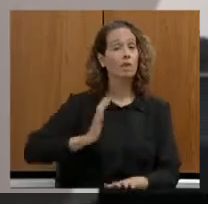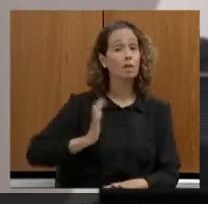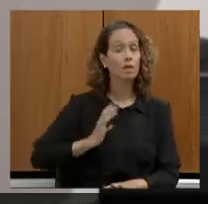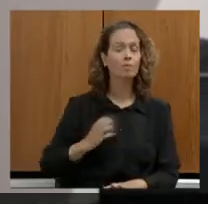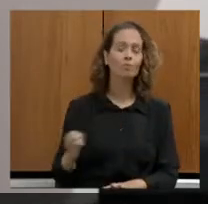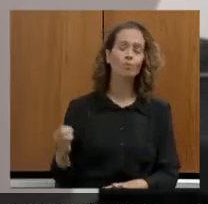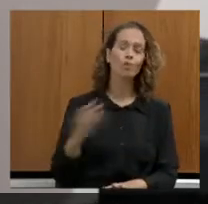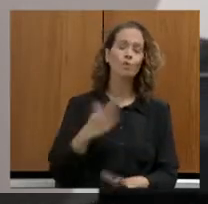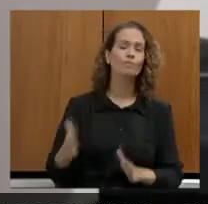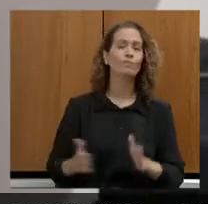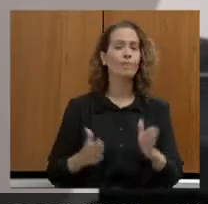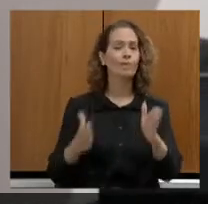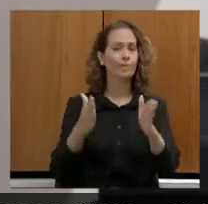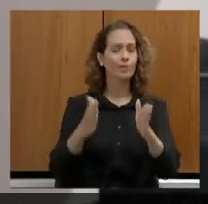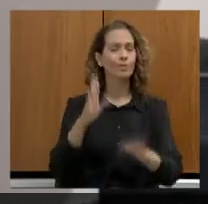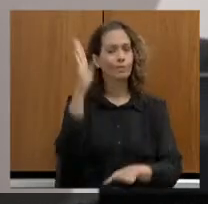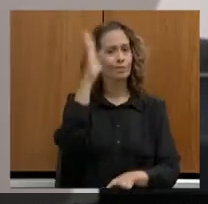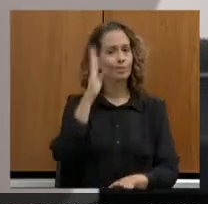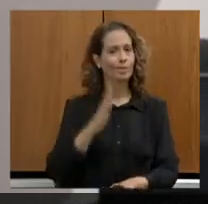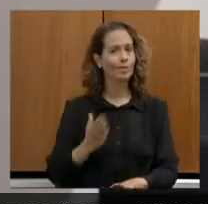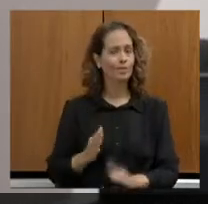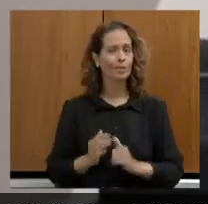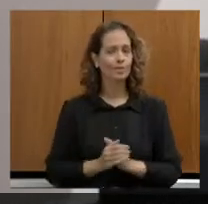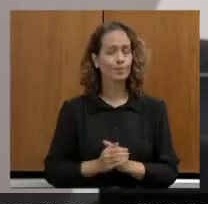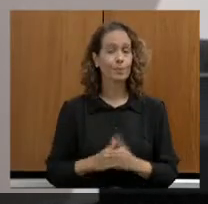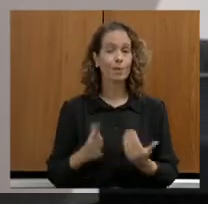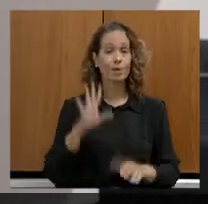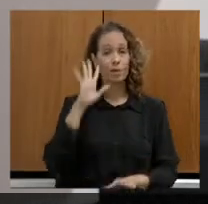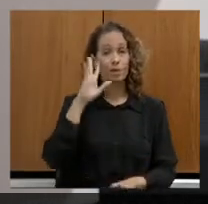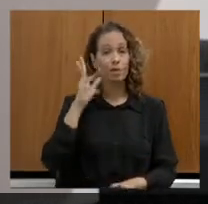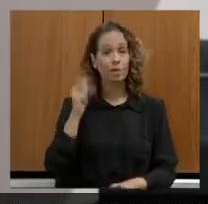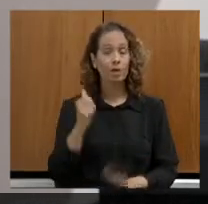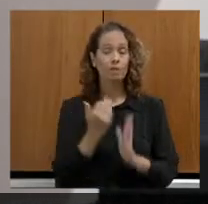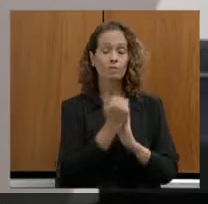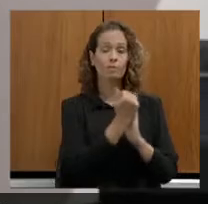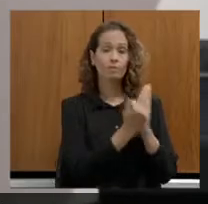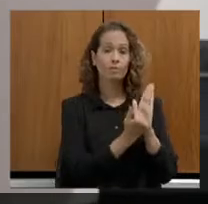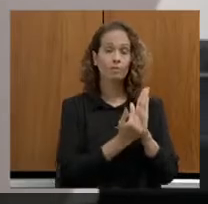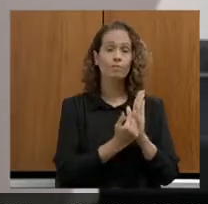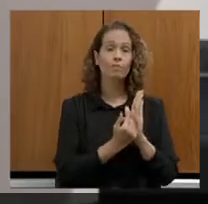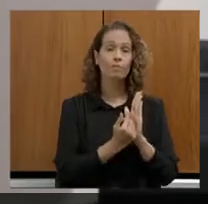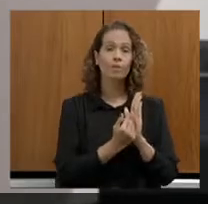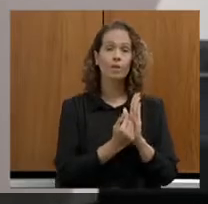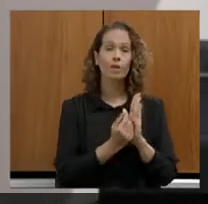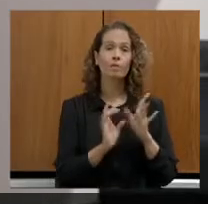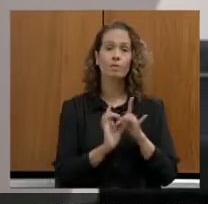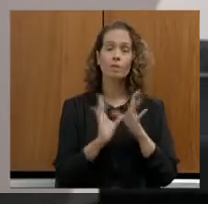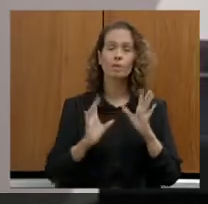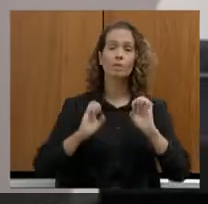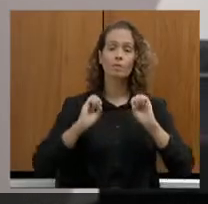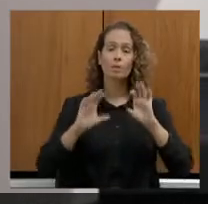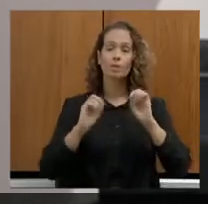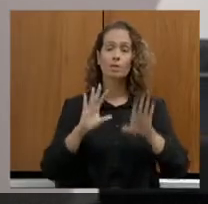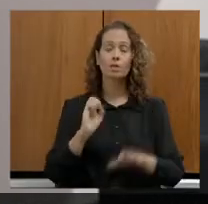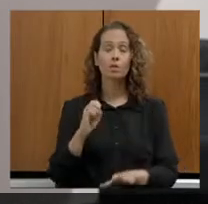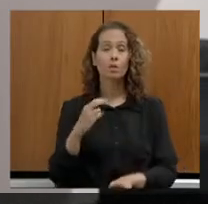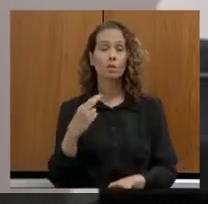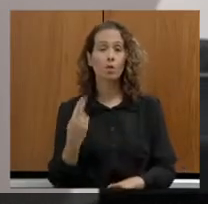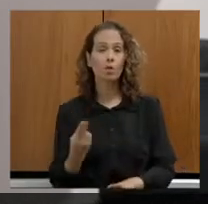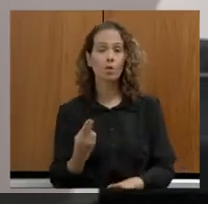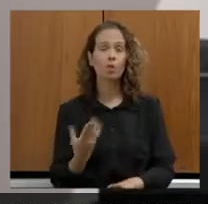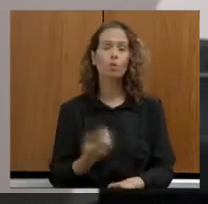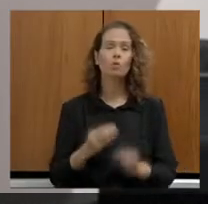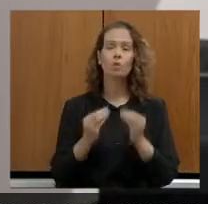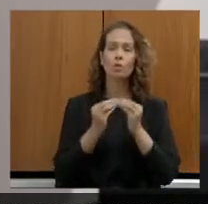tu acha que essa redução é do acesso ao ensino ou precarização do